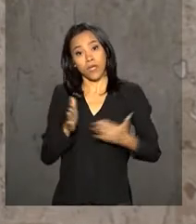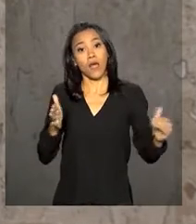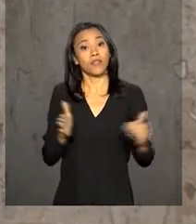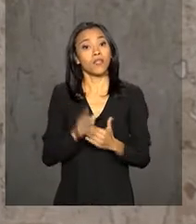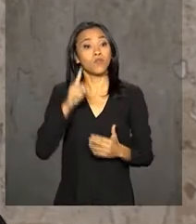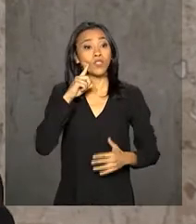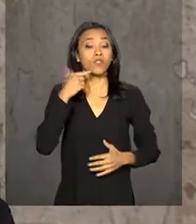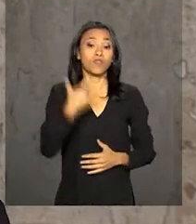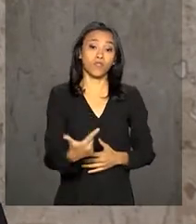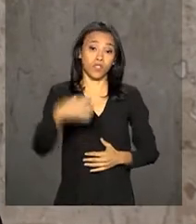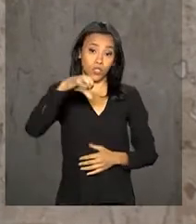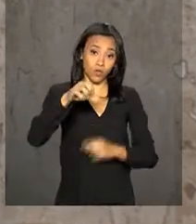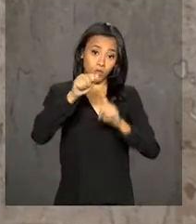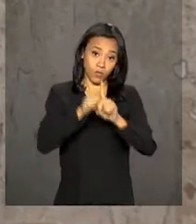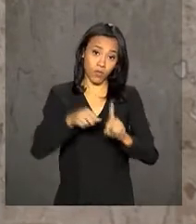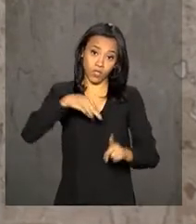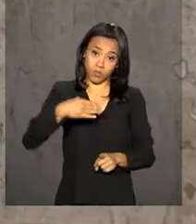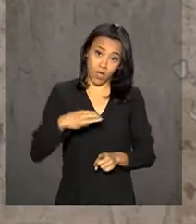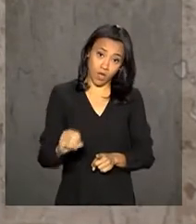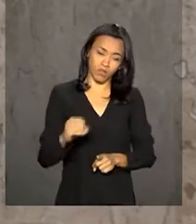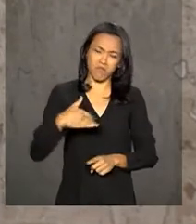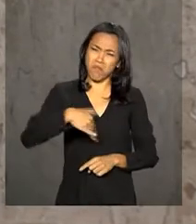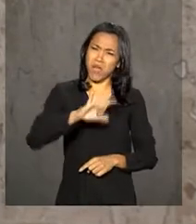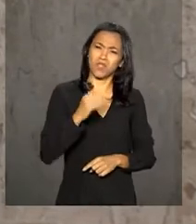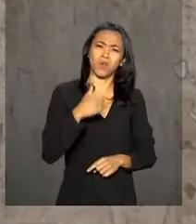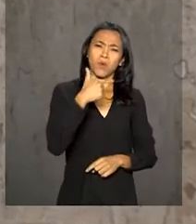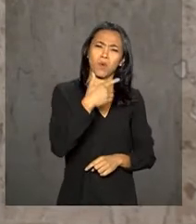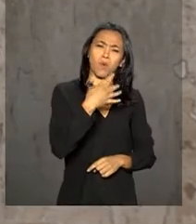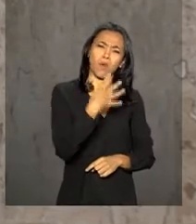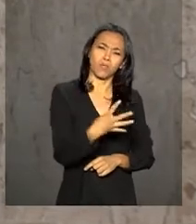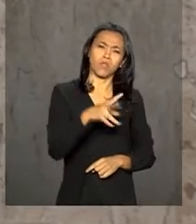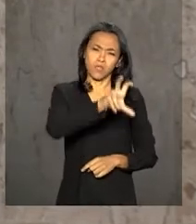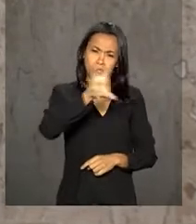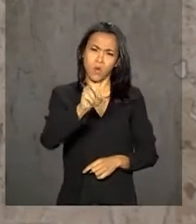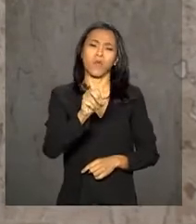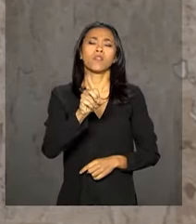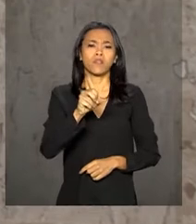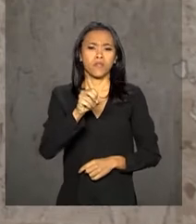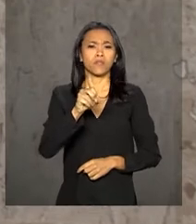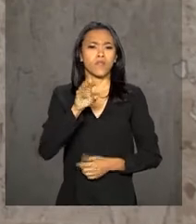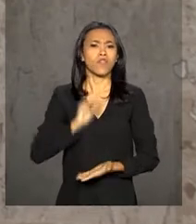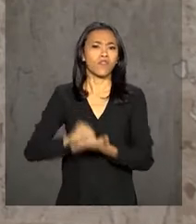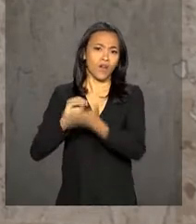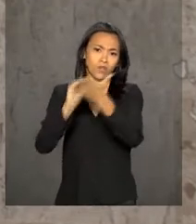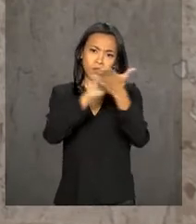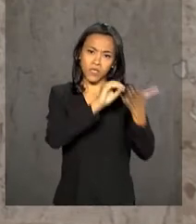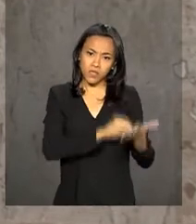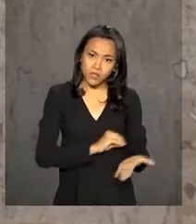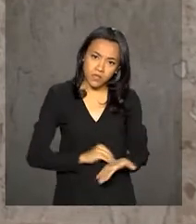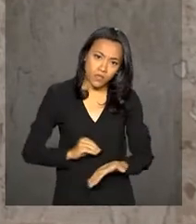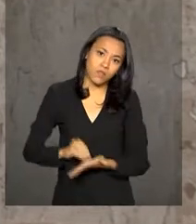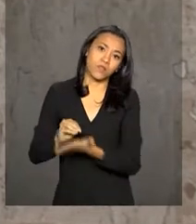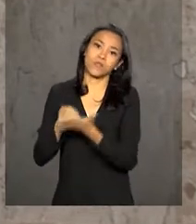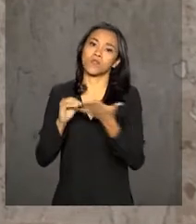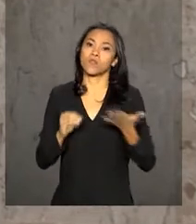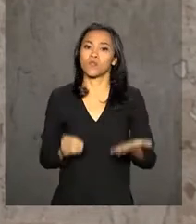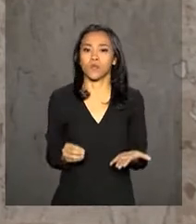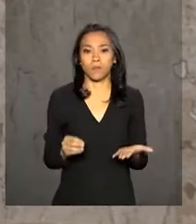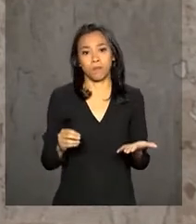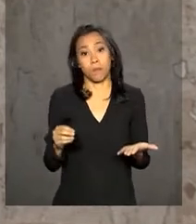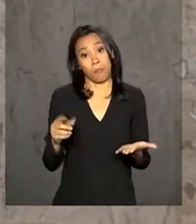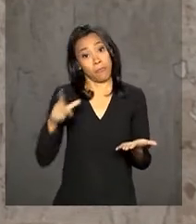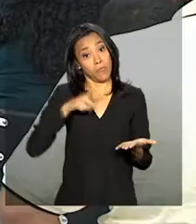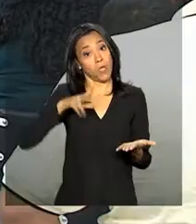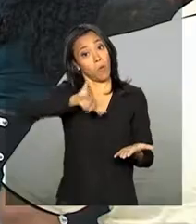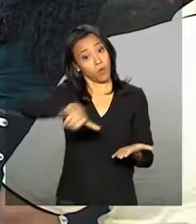para que as mais de 450 que ainda faltam é trabalhar com fnde os detalhes finais têm a